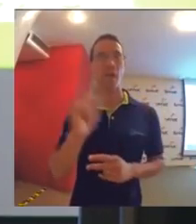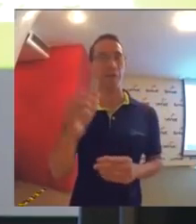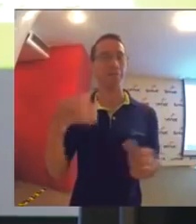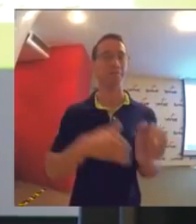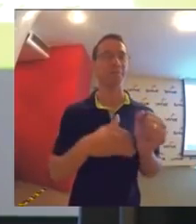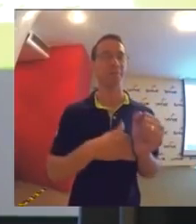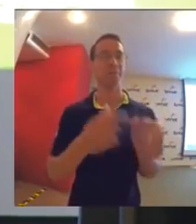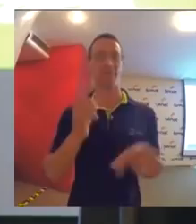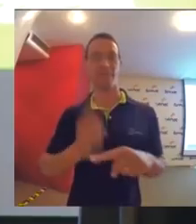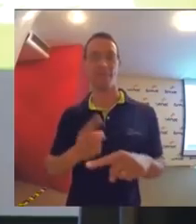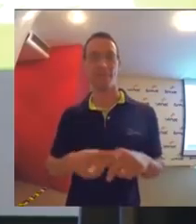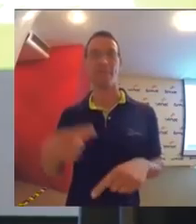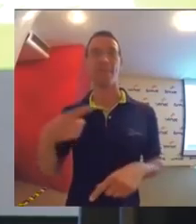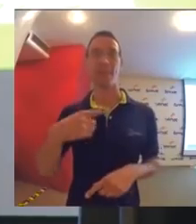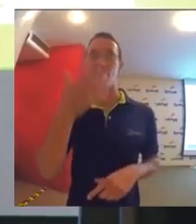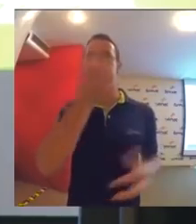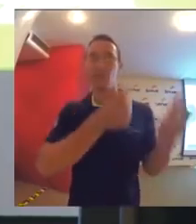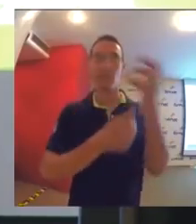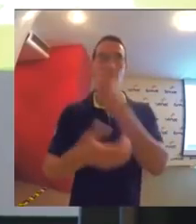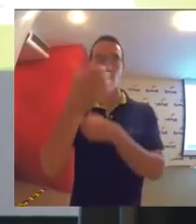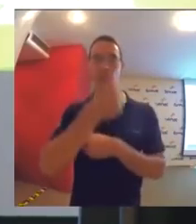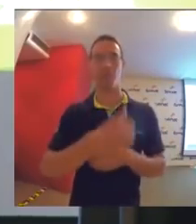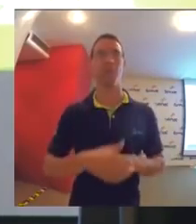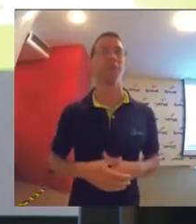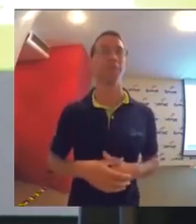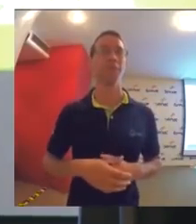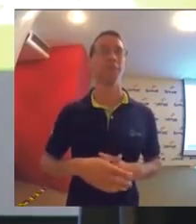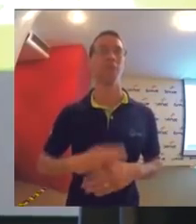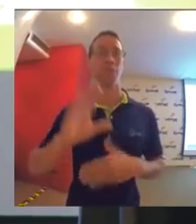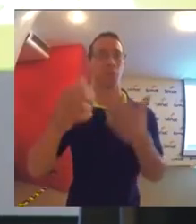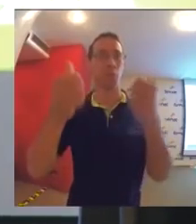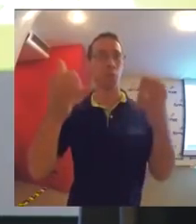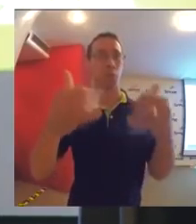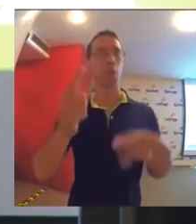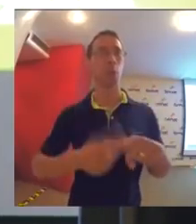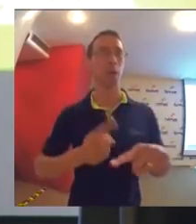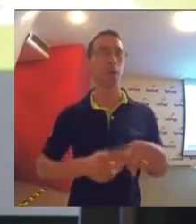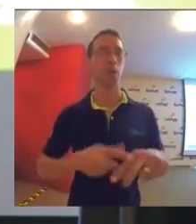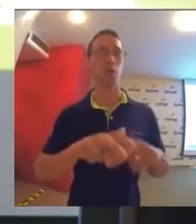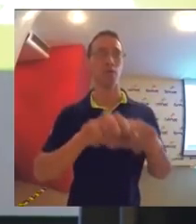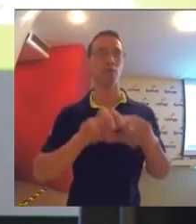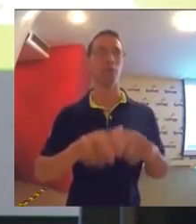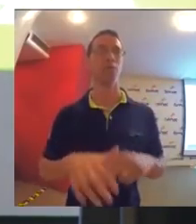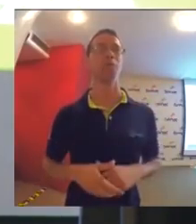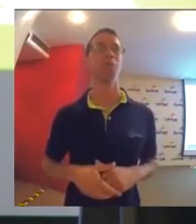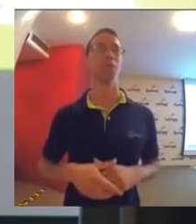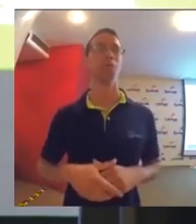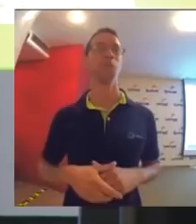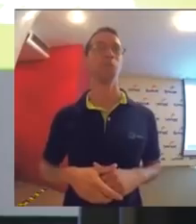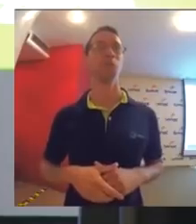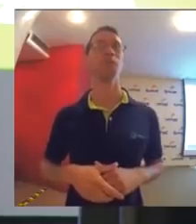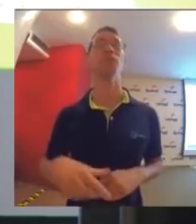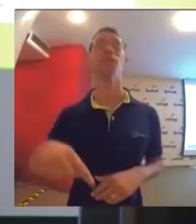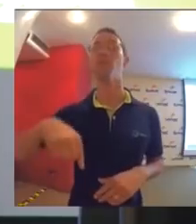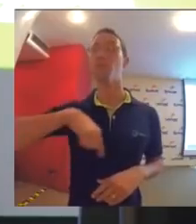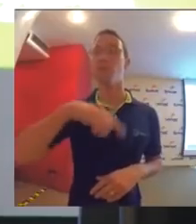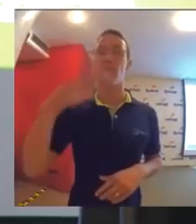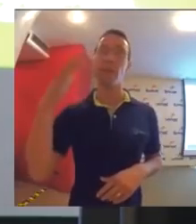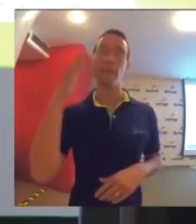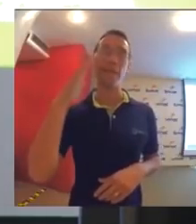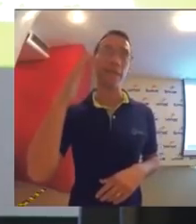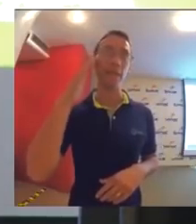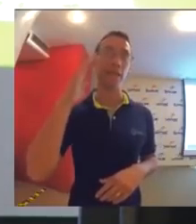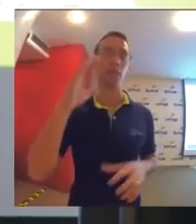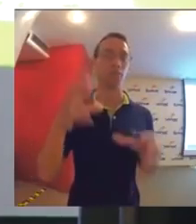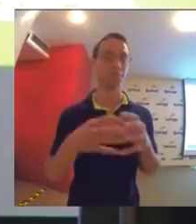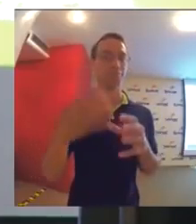e que foram a nossa salvação, mas eu explico porquê. Quando nós compreendemos que